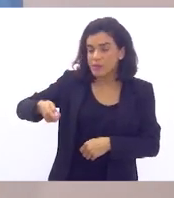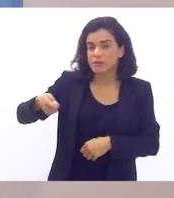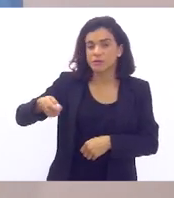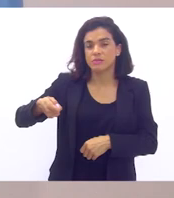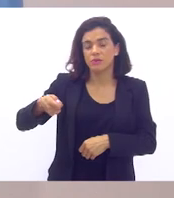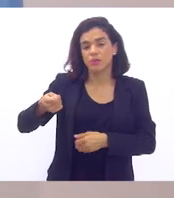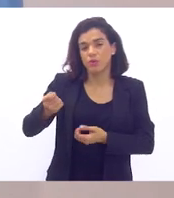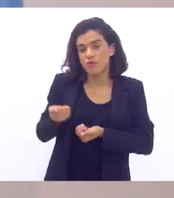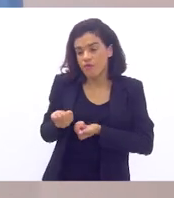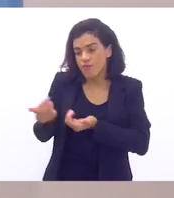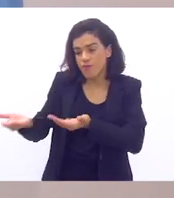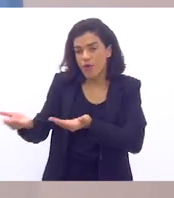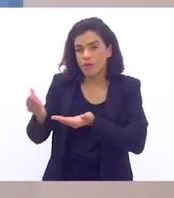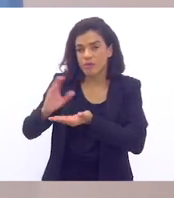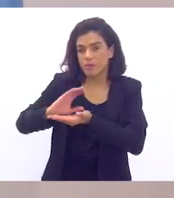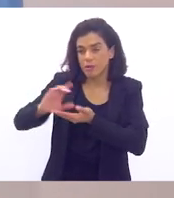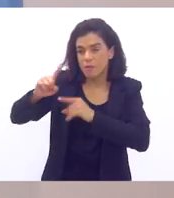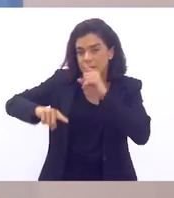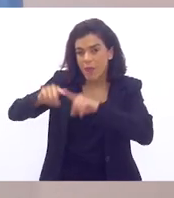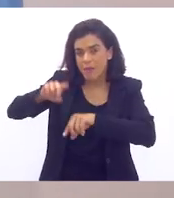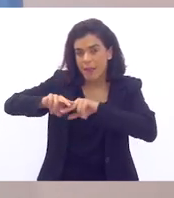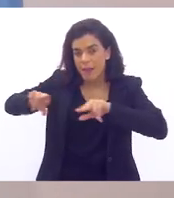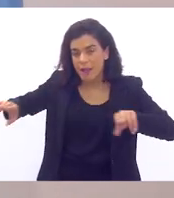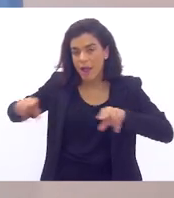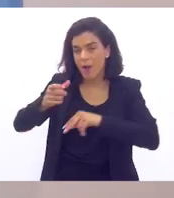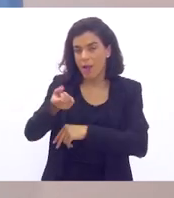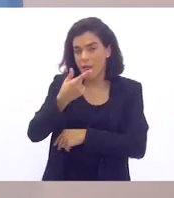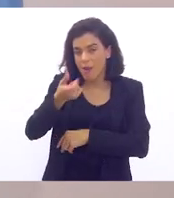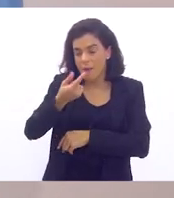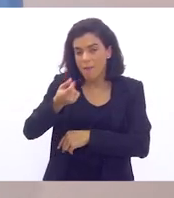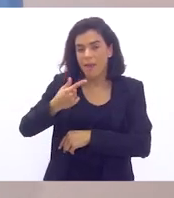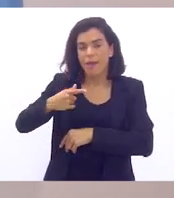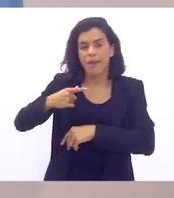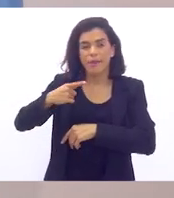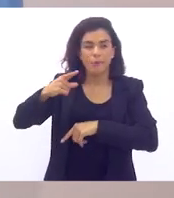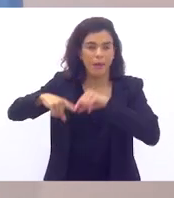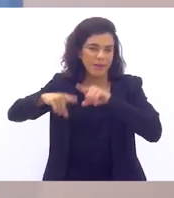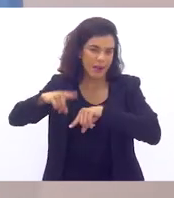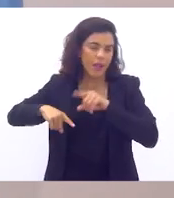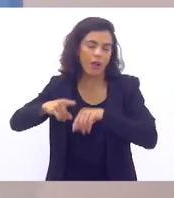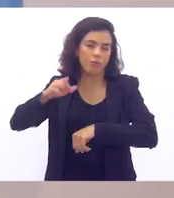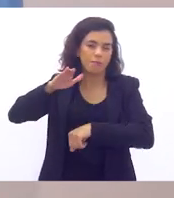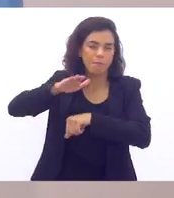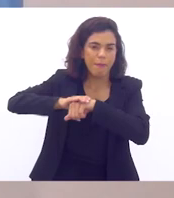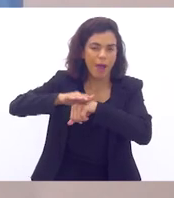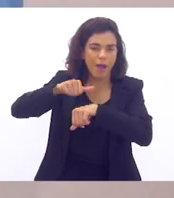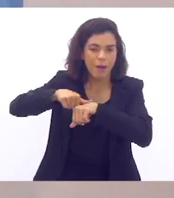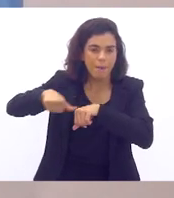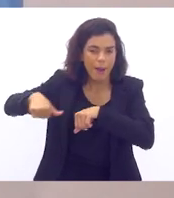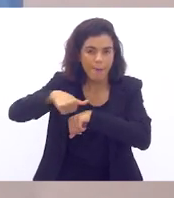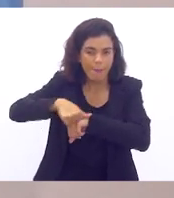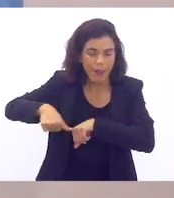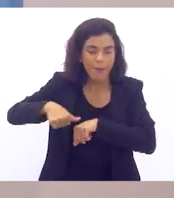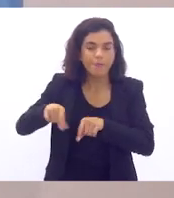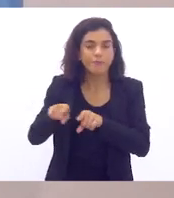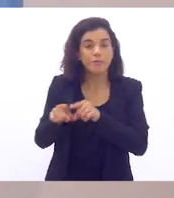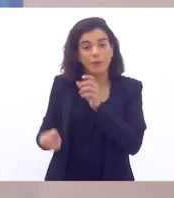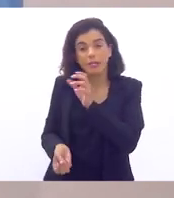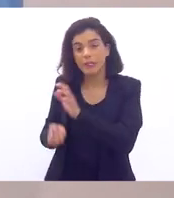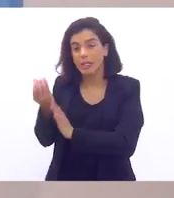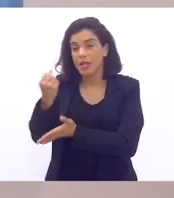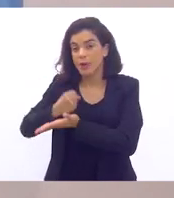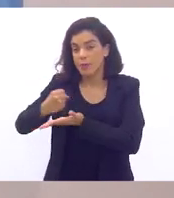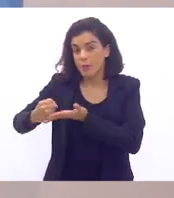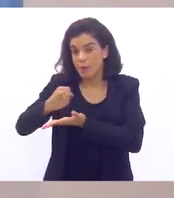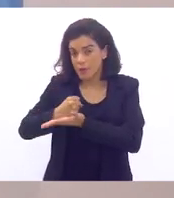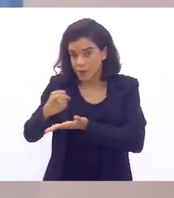fornecimento de insumos medicamentos curativos cria na eventualidade uma concessão de um benefício